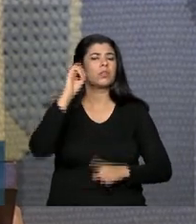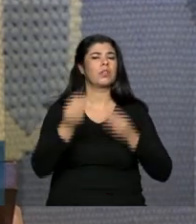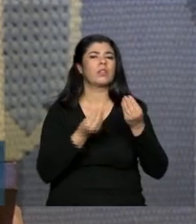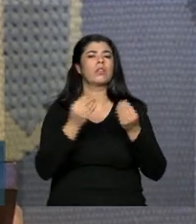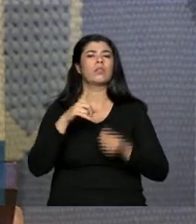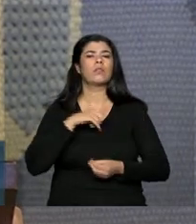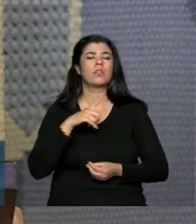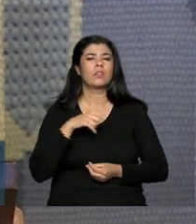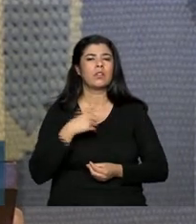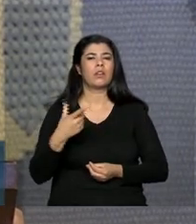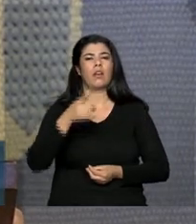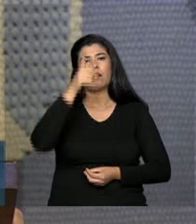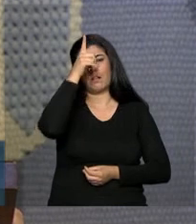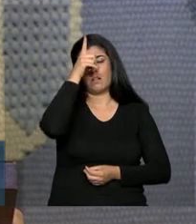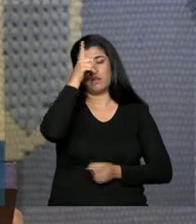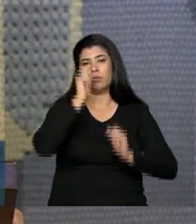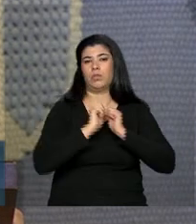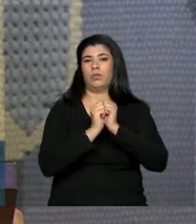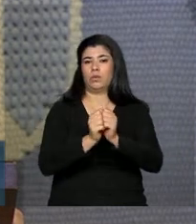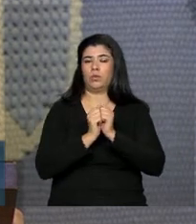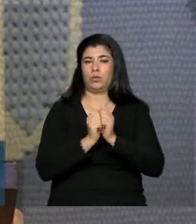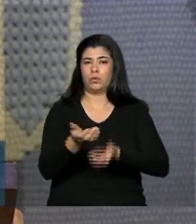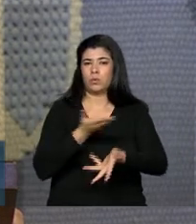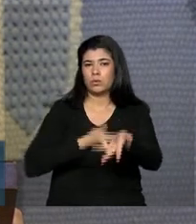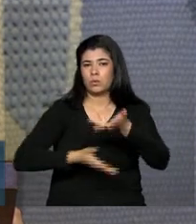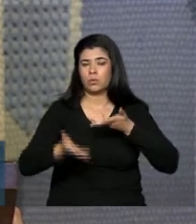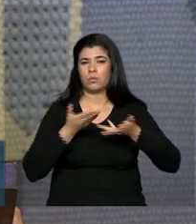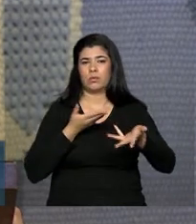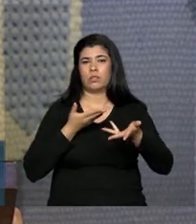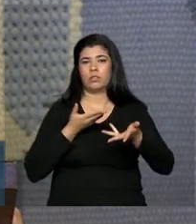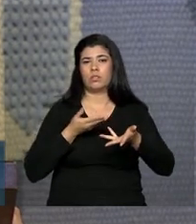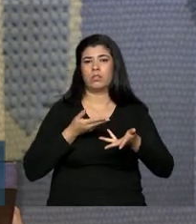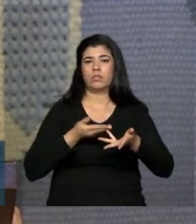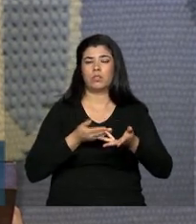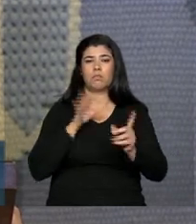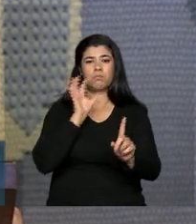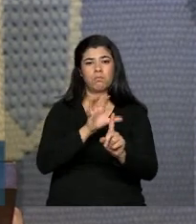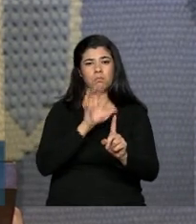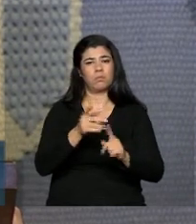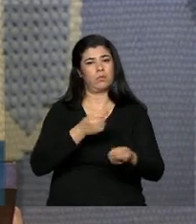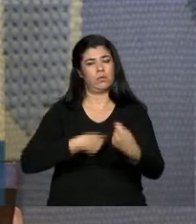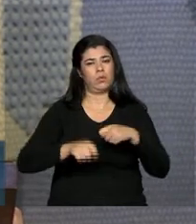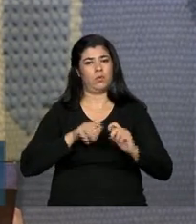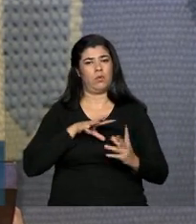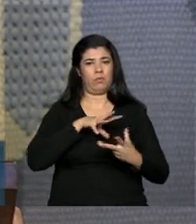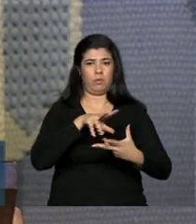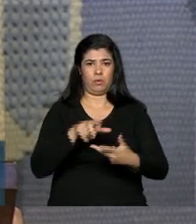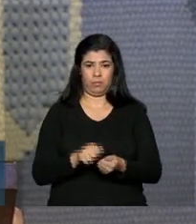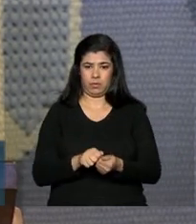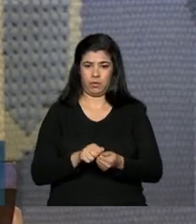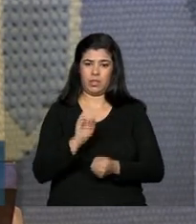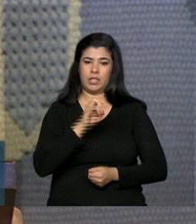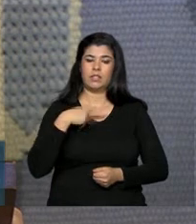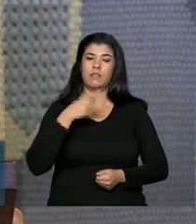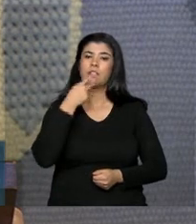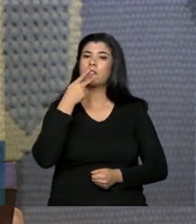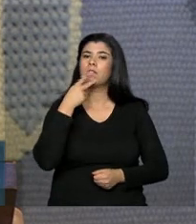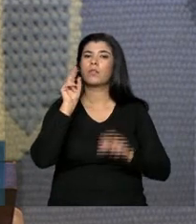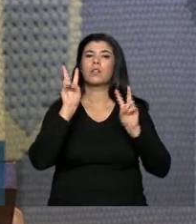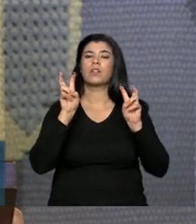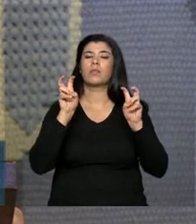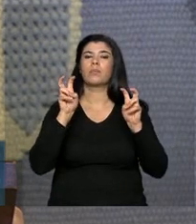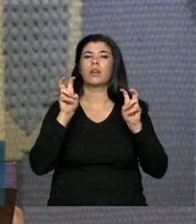da Alemanha em relação à economia internacional quando se fala em